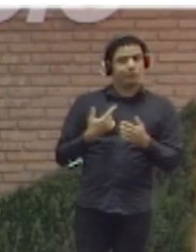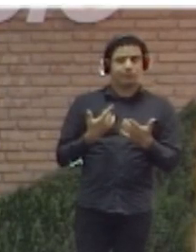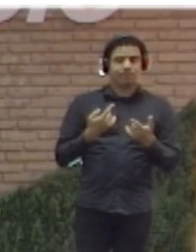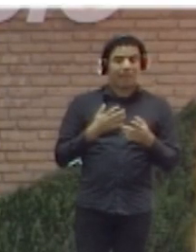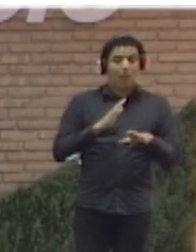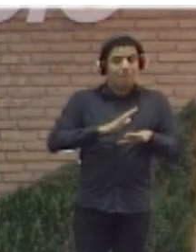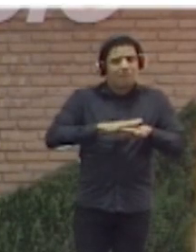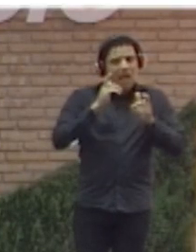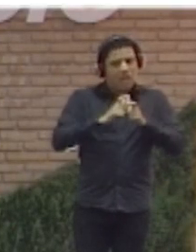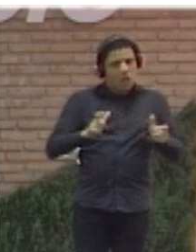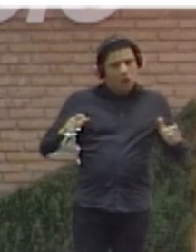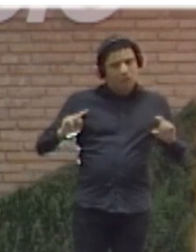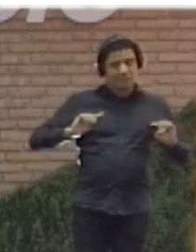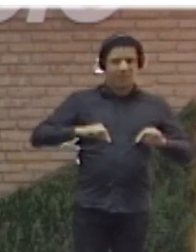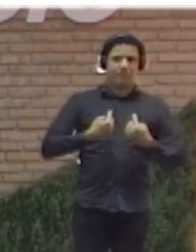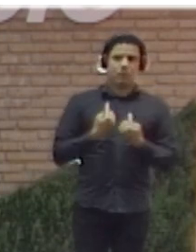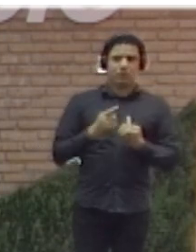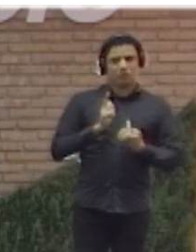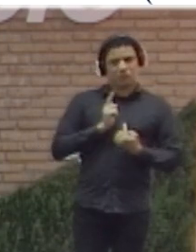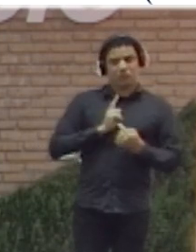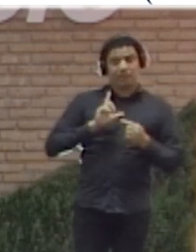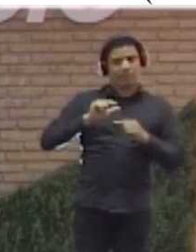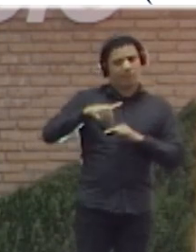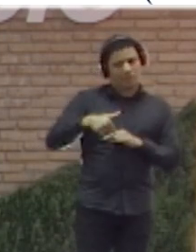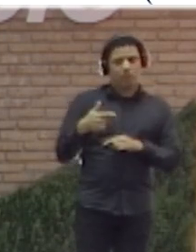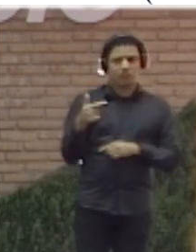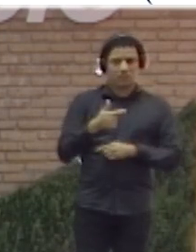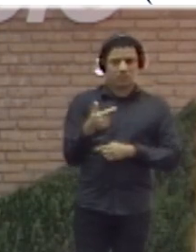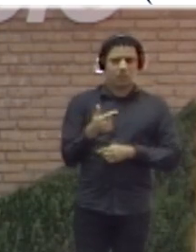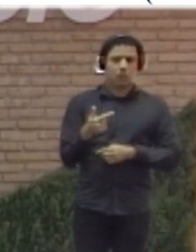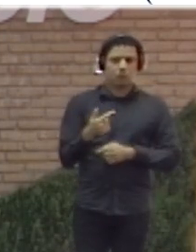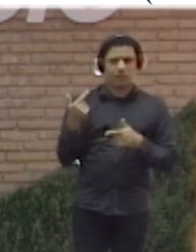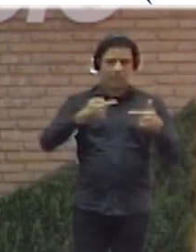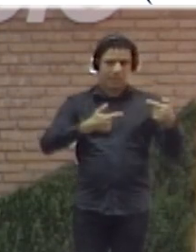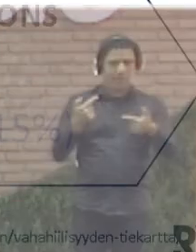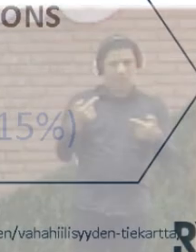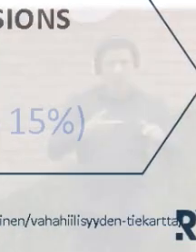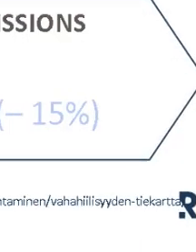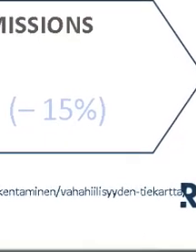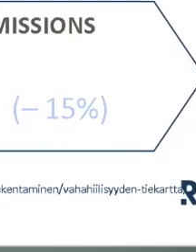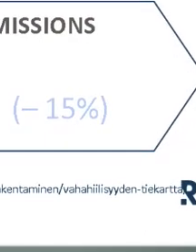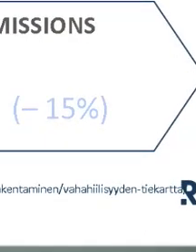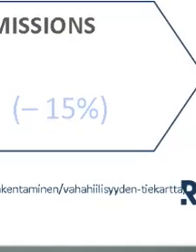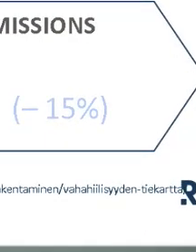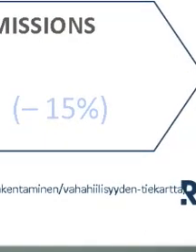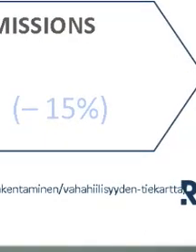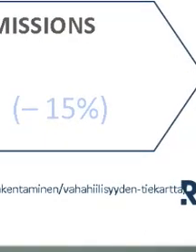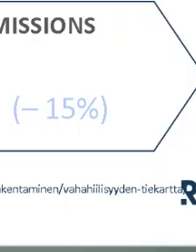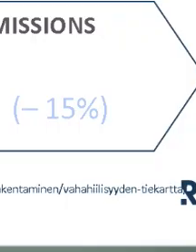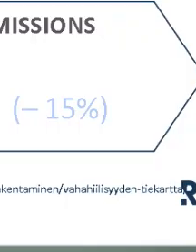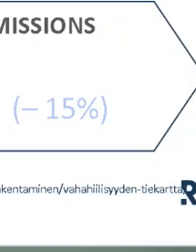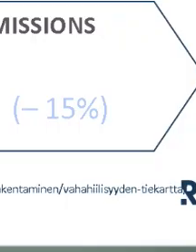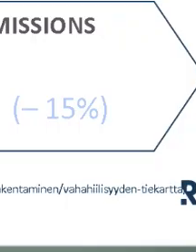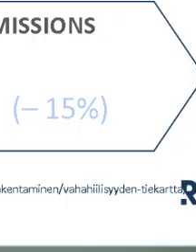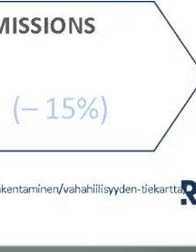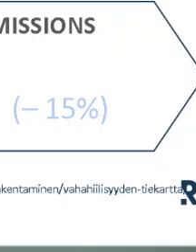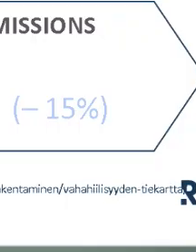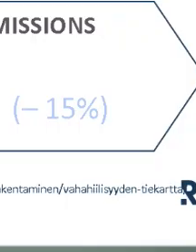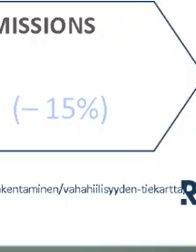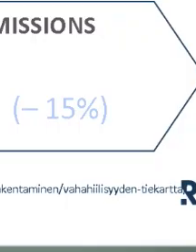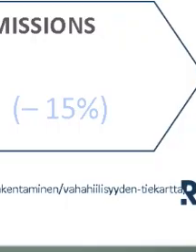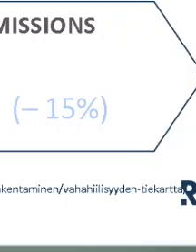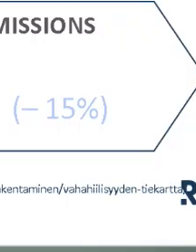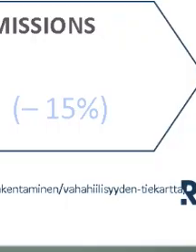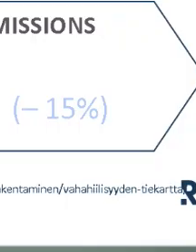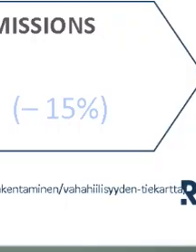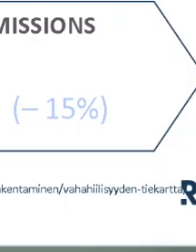guerra. E nós queremos, então, também atingir, então, uma neutralidade de carbono até 2050. E, para isso, nós